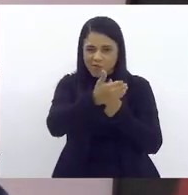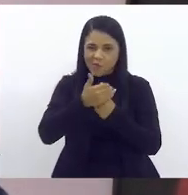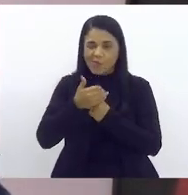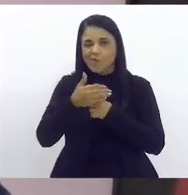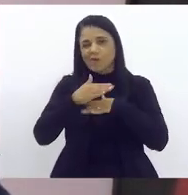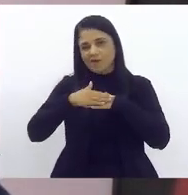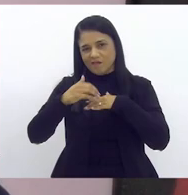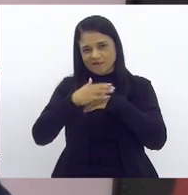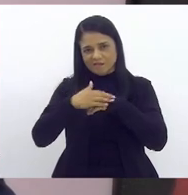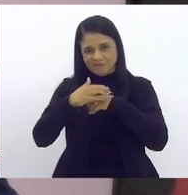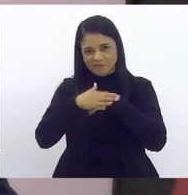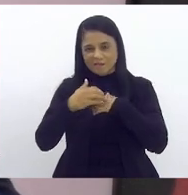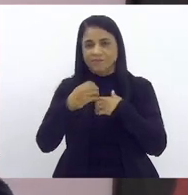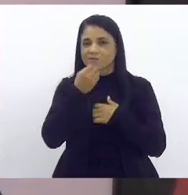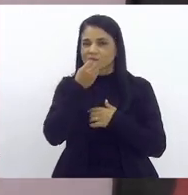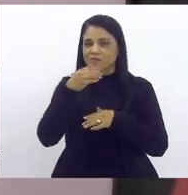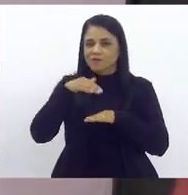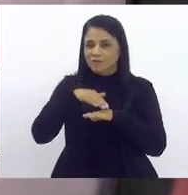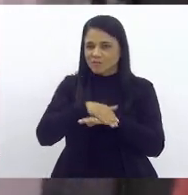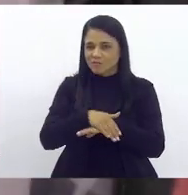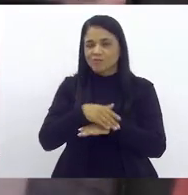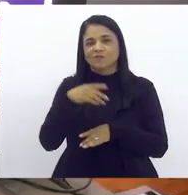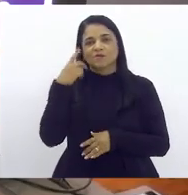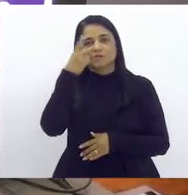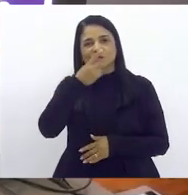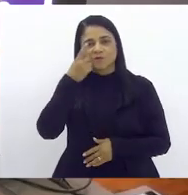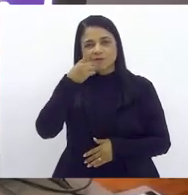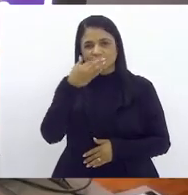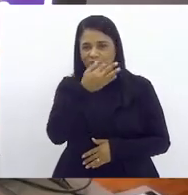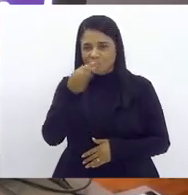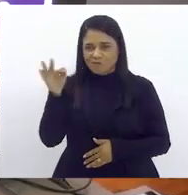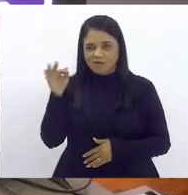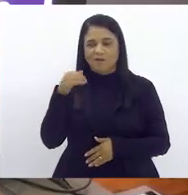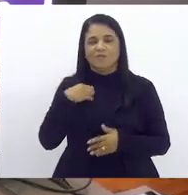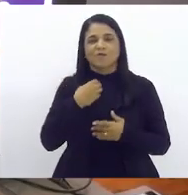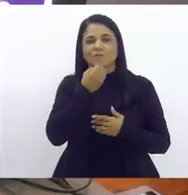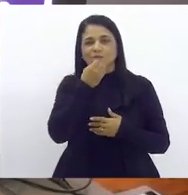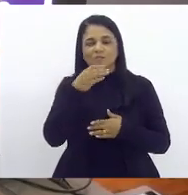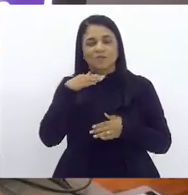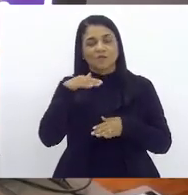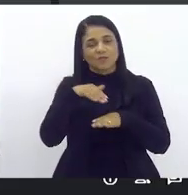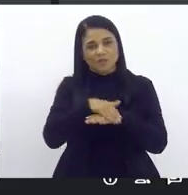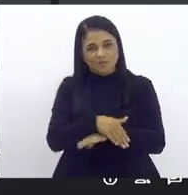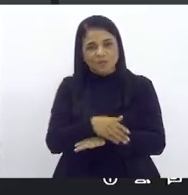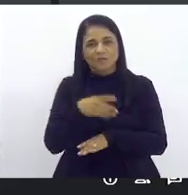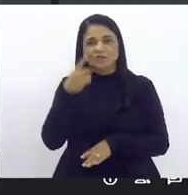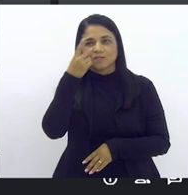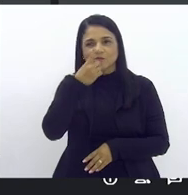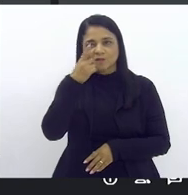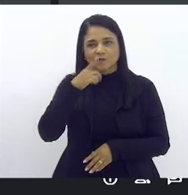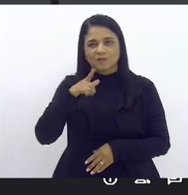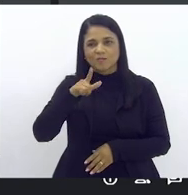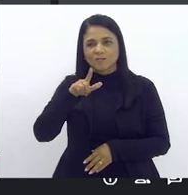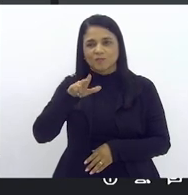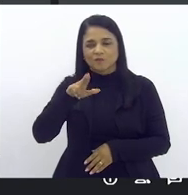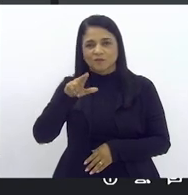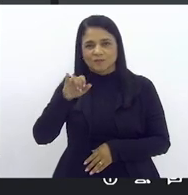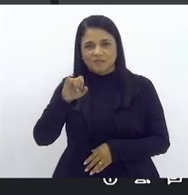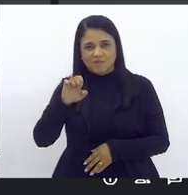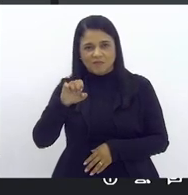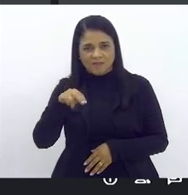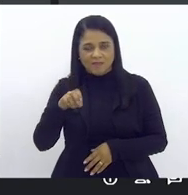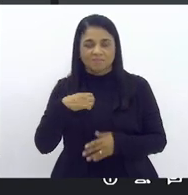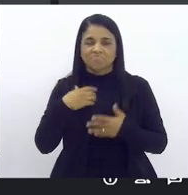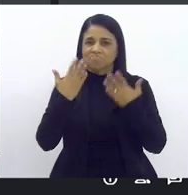carinho. Boa noite, deputado federal Raimonte. Boa noite, deputada Luciane Cavalcante. Quero